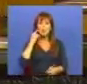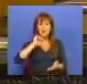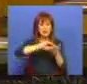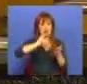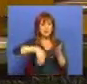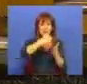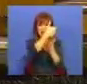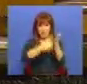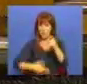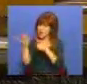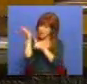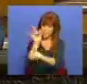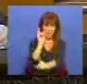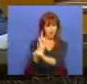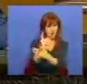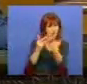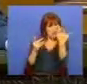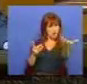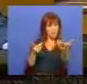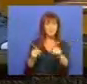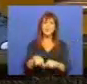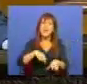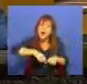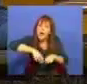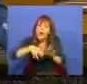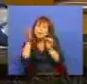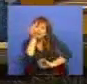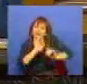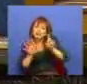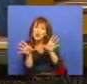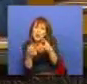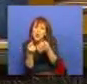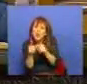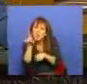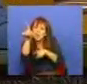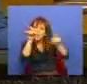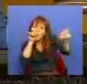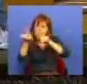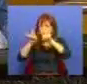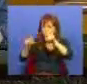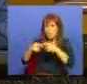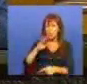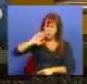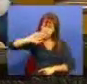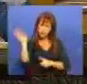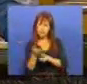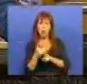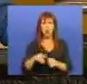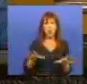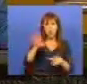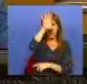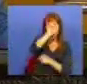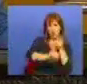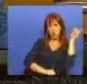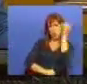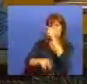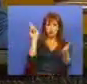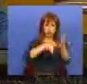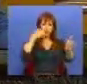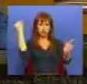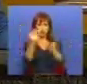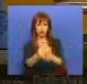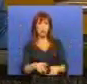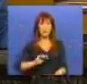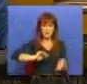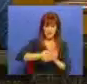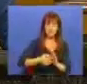foi exemplo disso mesmo. Cozinhado por um grupo de nomeados, sancionado pelos governos, chumbou no